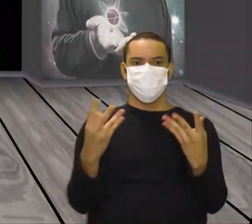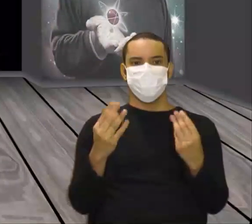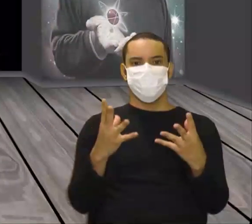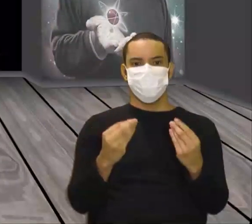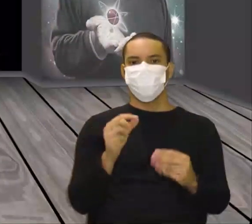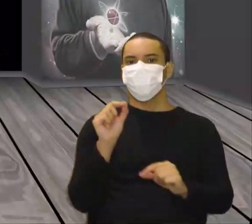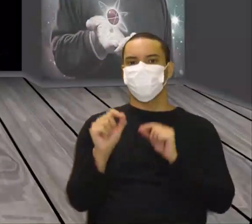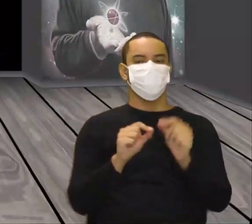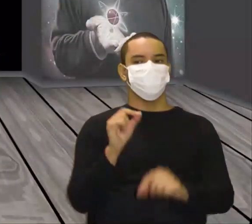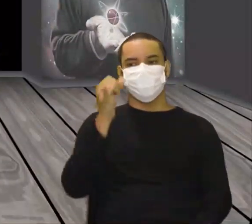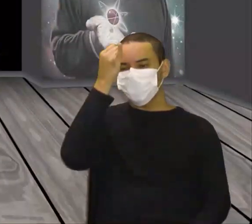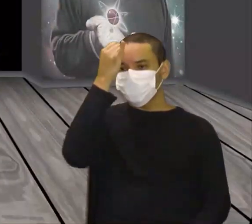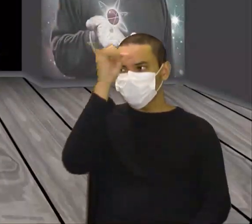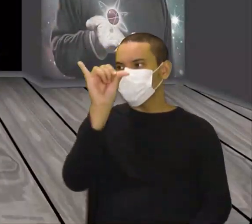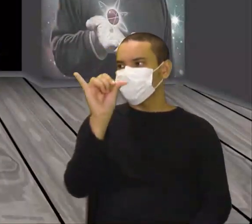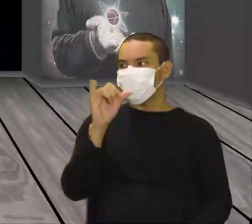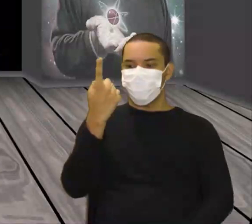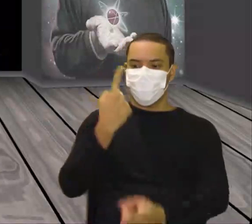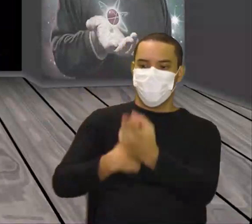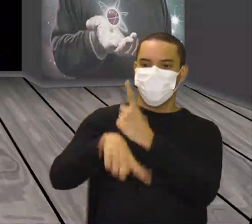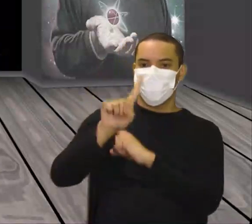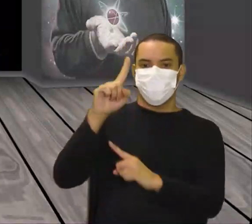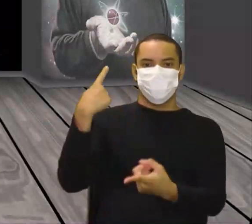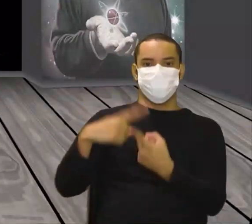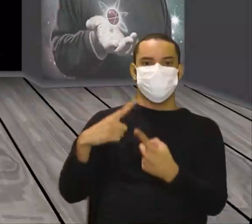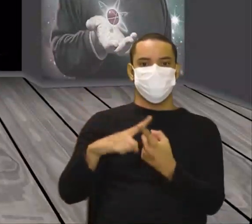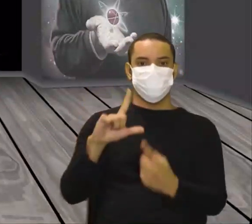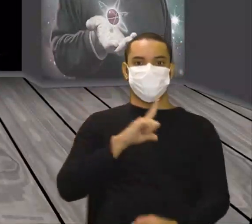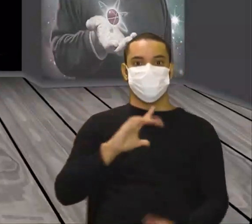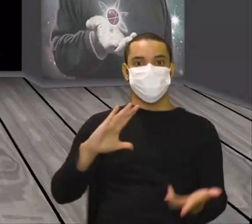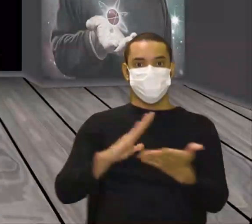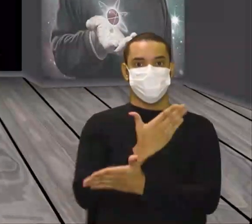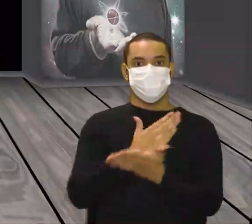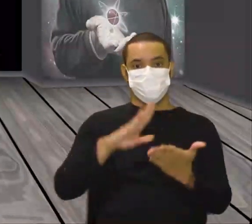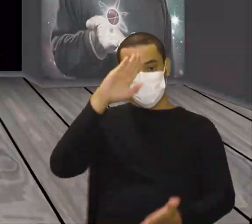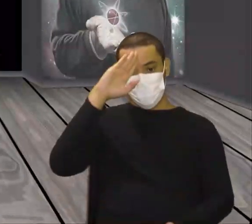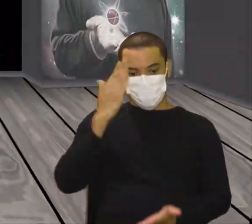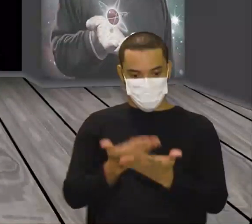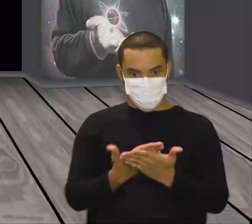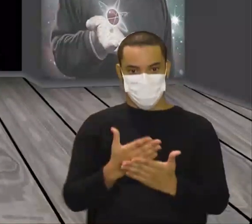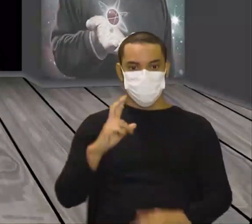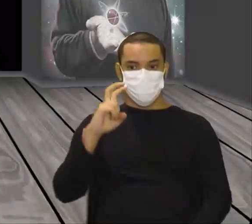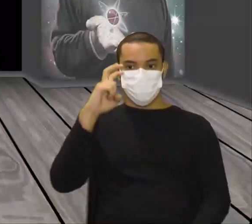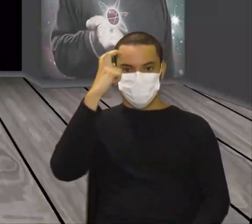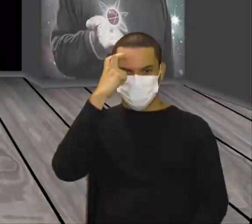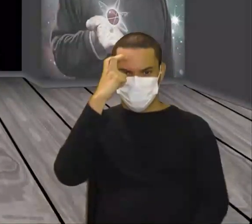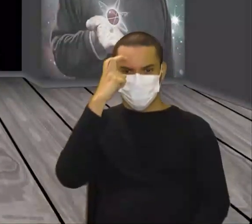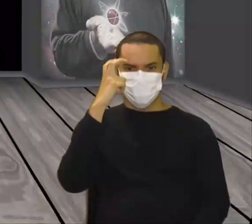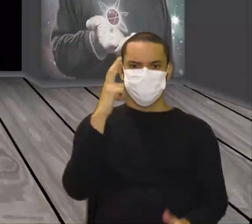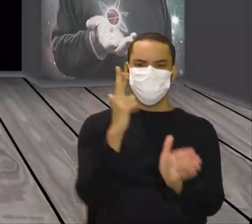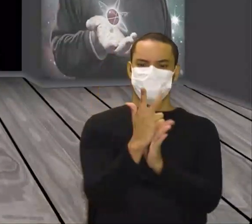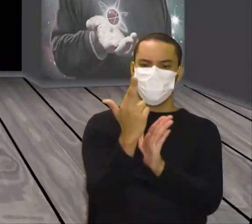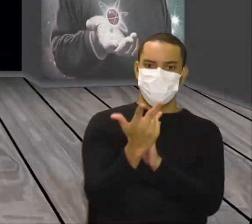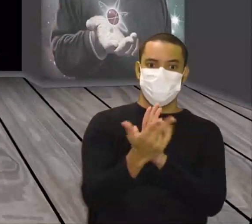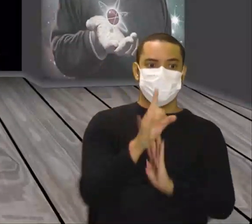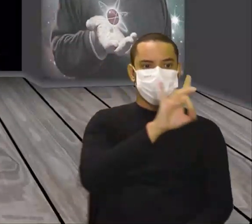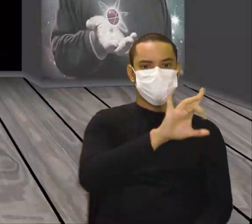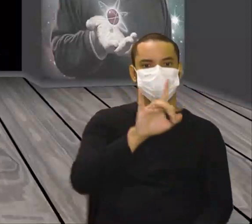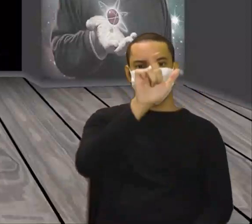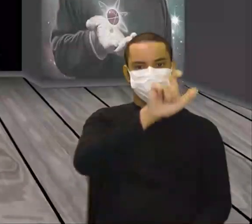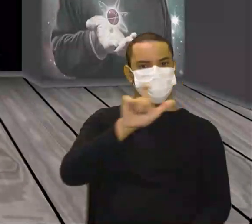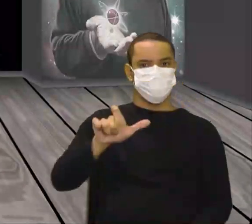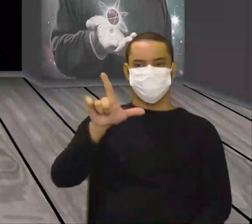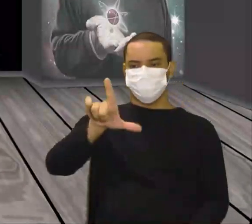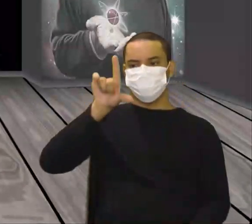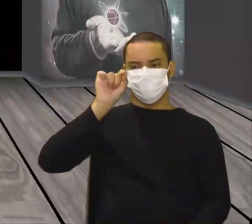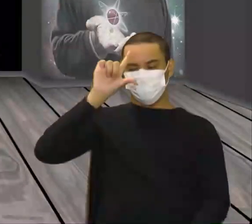não deixava evoluir porque existiam crenças, existiam cultura e tudo mais. Cada pessoa decide o que vai